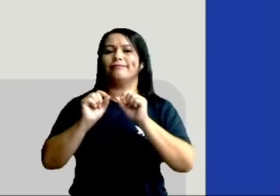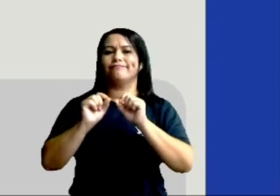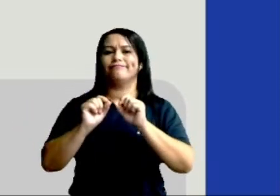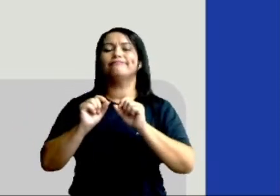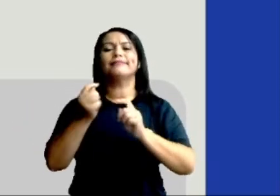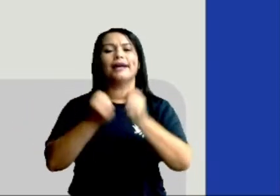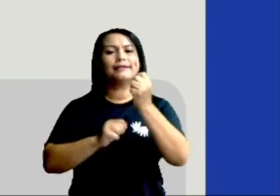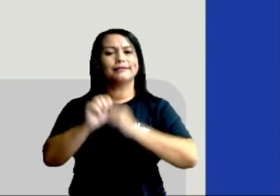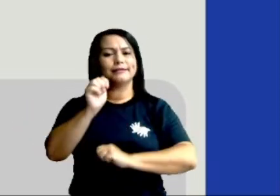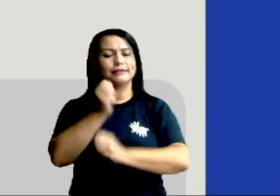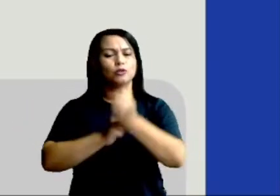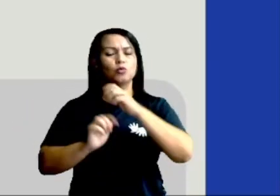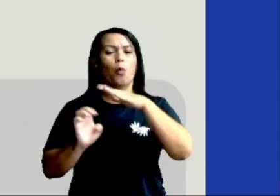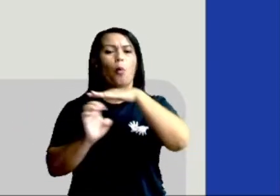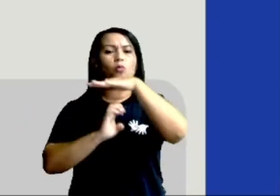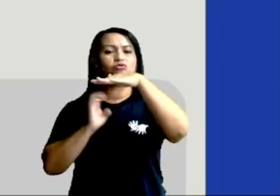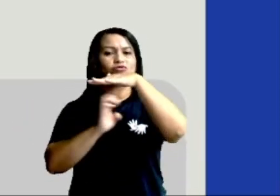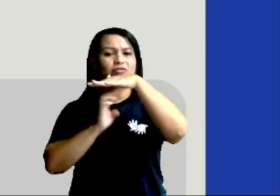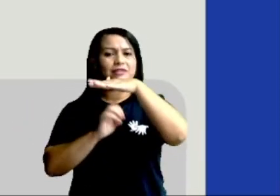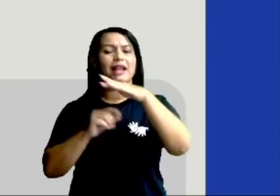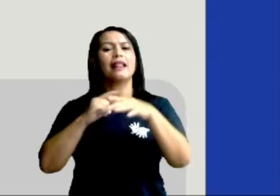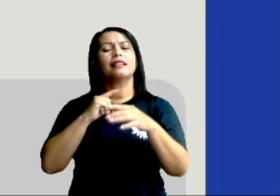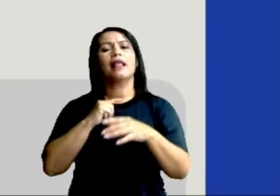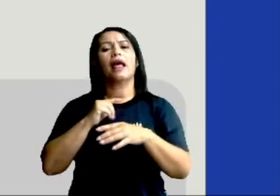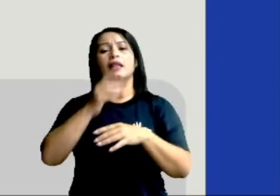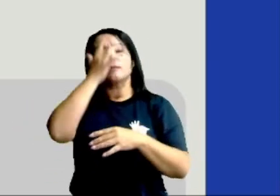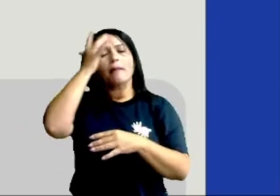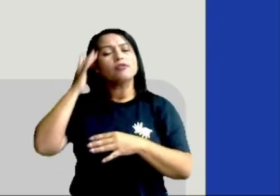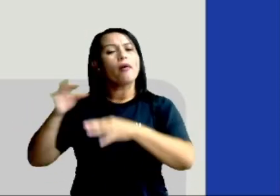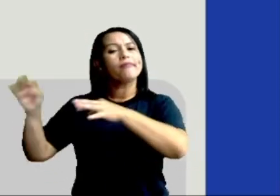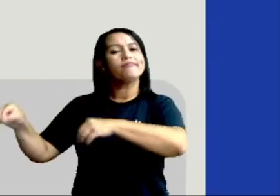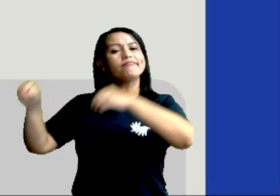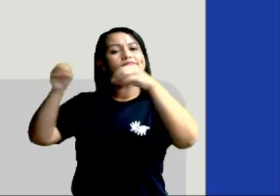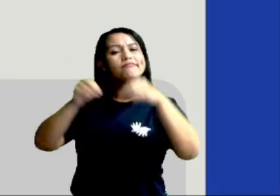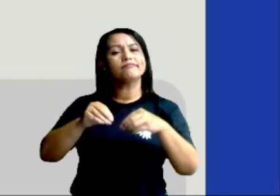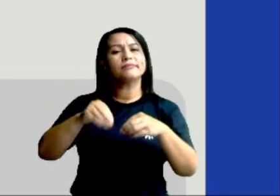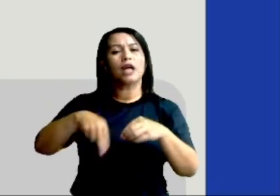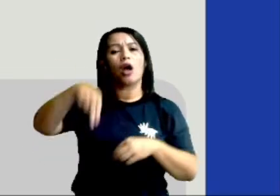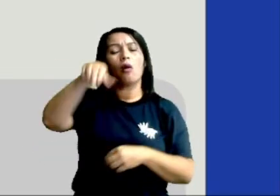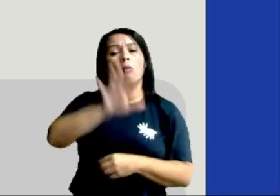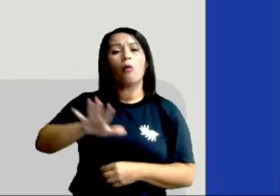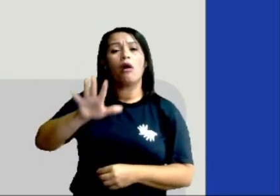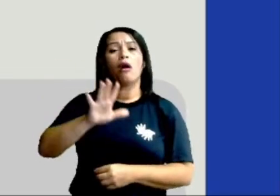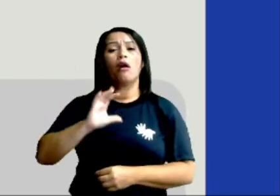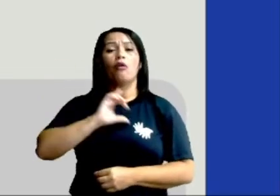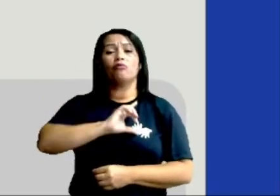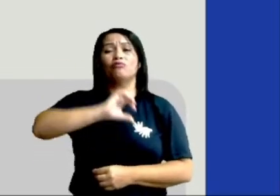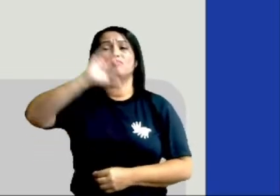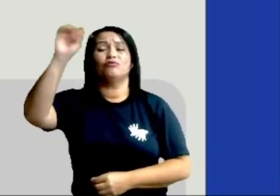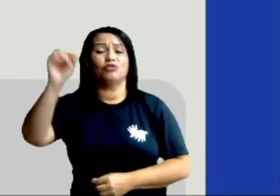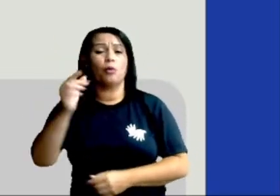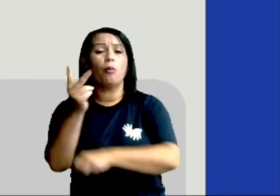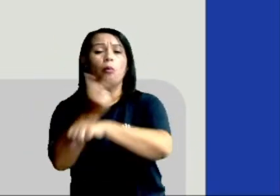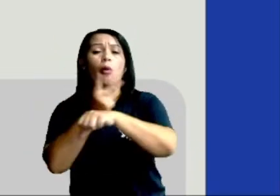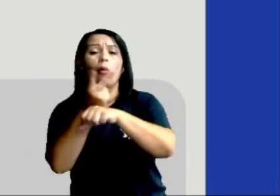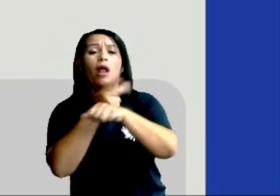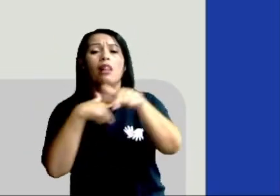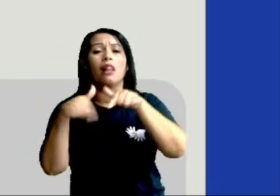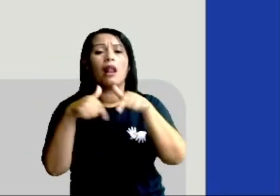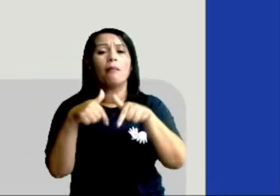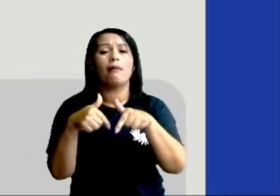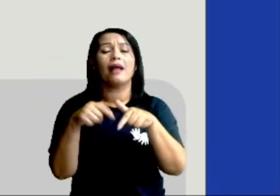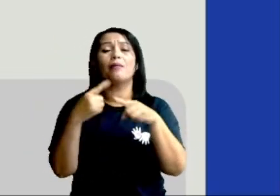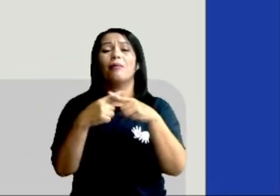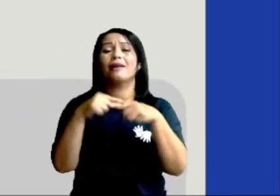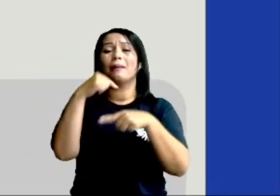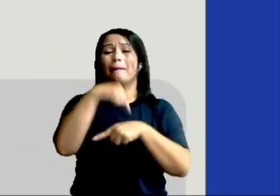grandes cidades da região Sudeste. Os migrantes nordestinos, fugitivos da seca do Nordeste e do desemprego, foram